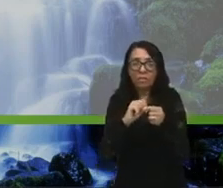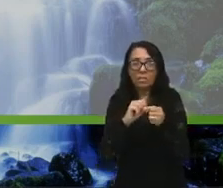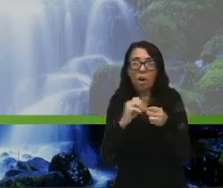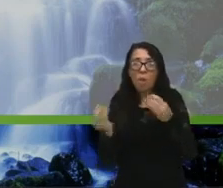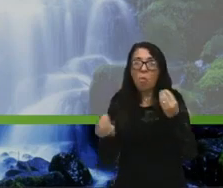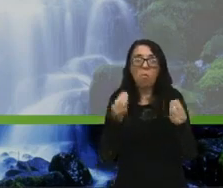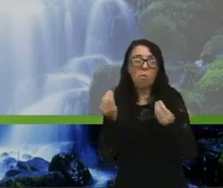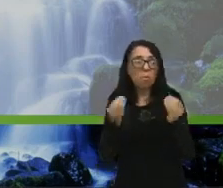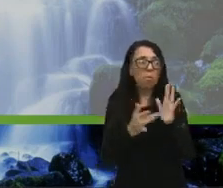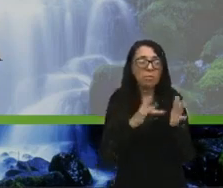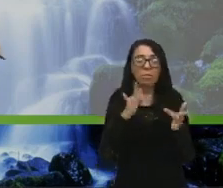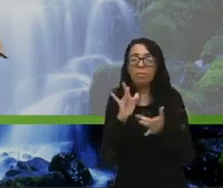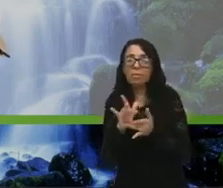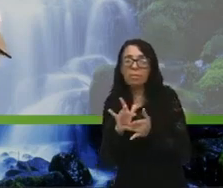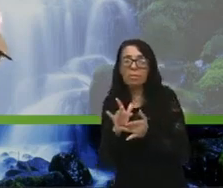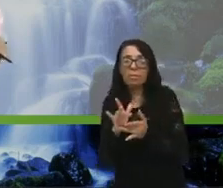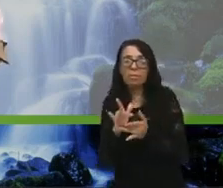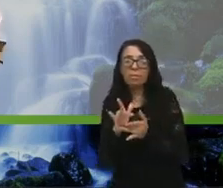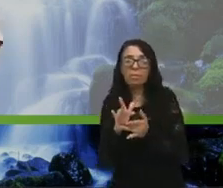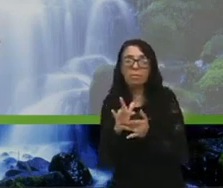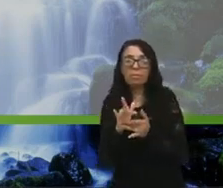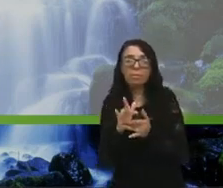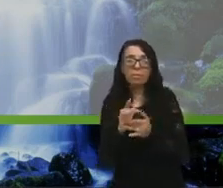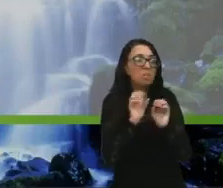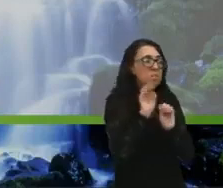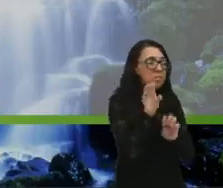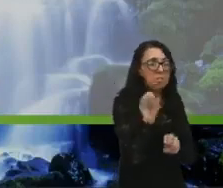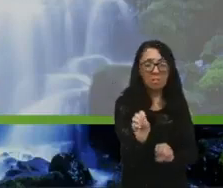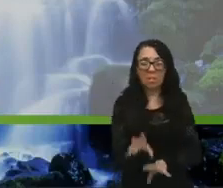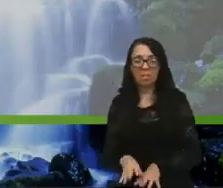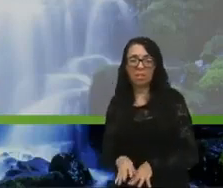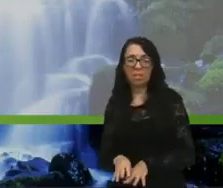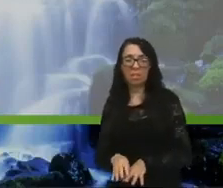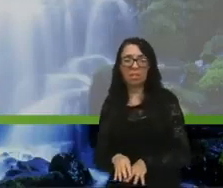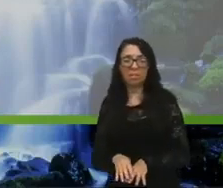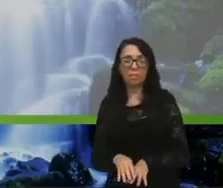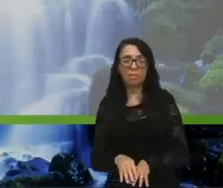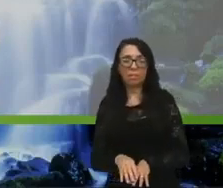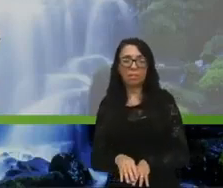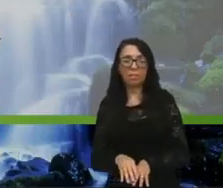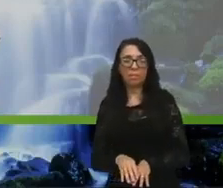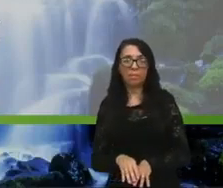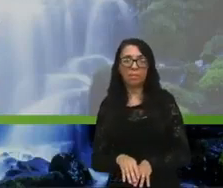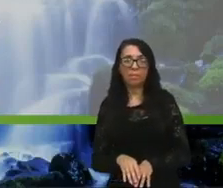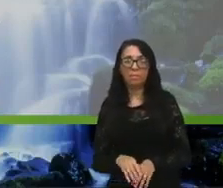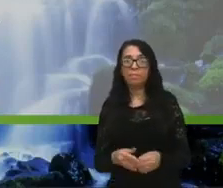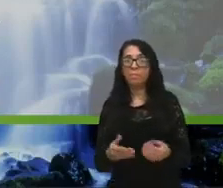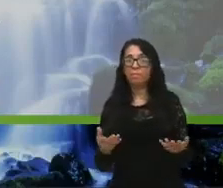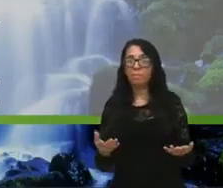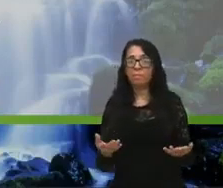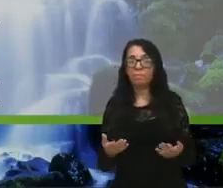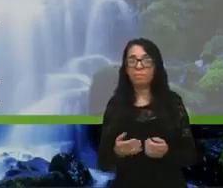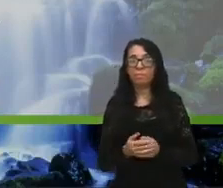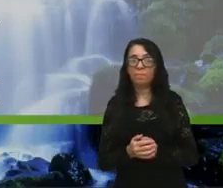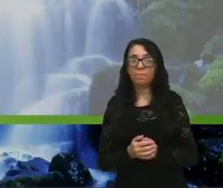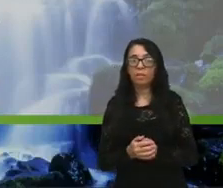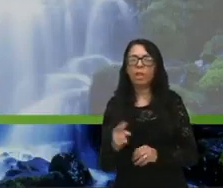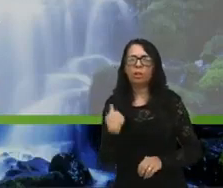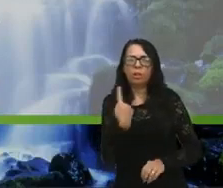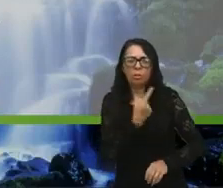tais pessoas, para minha família, para minha esposa, para o meu esposo? O que Jesus falaria? Em seus